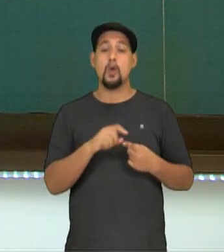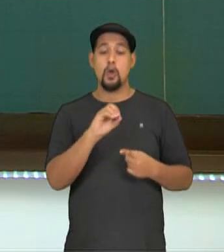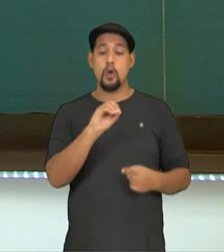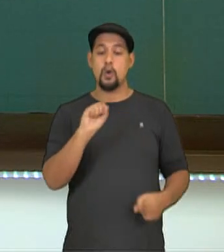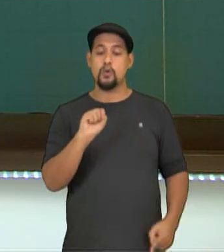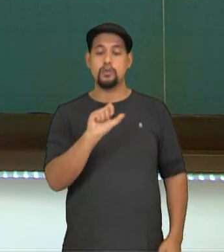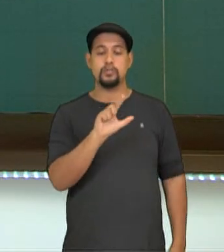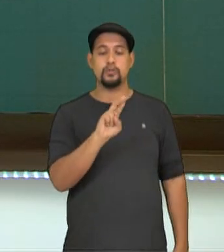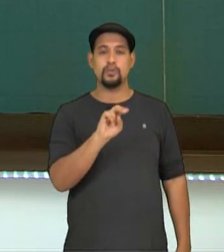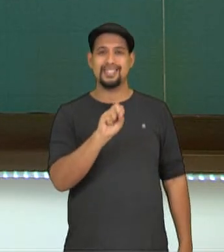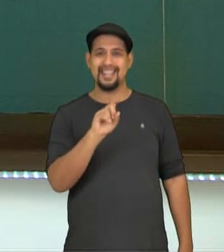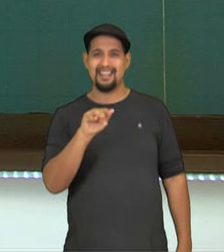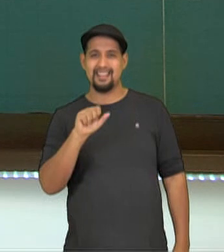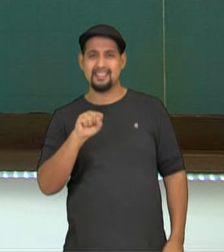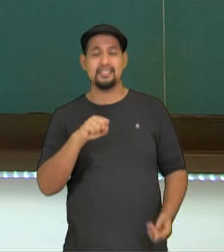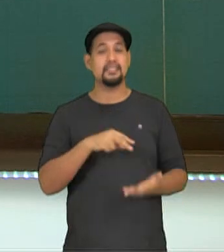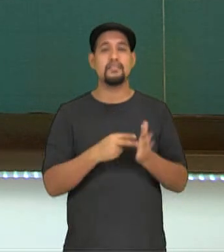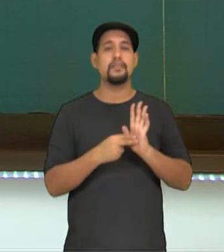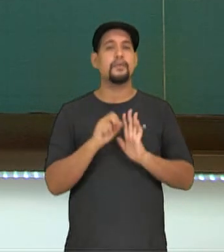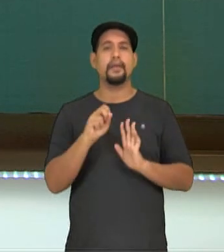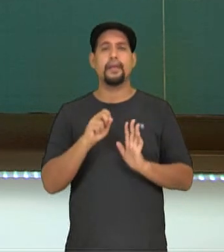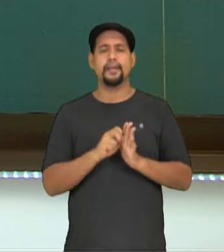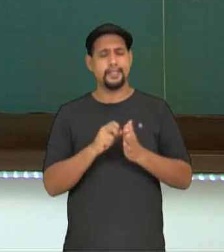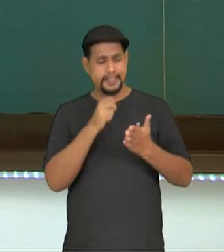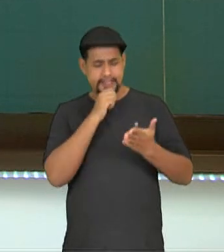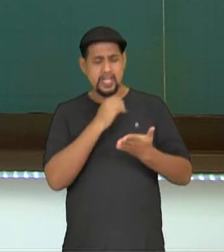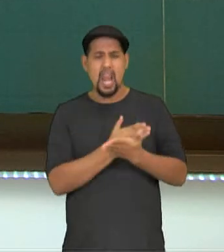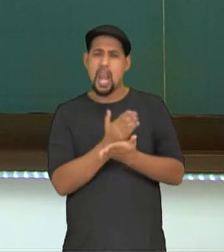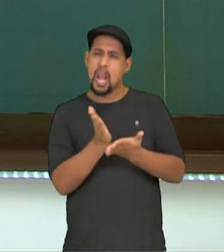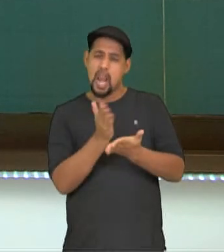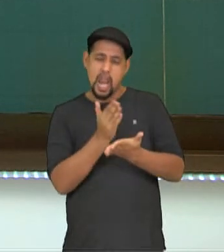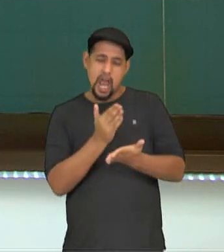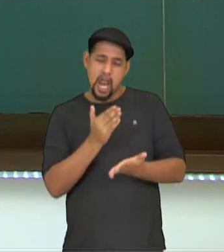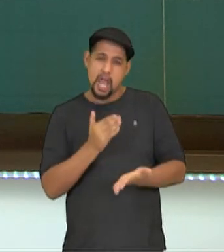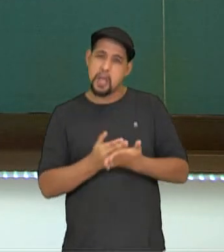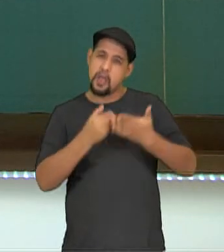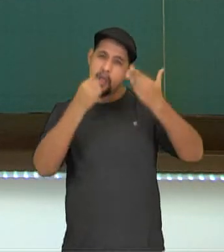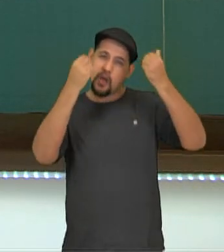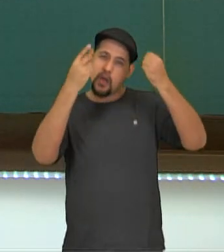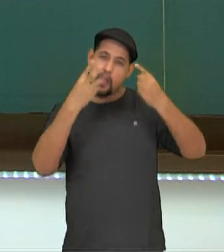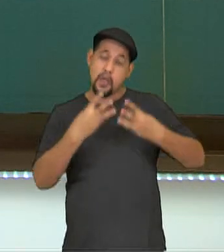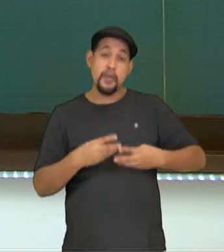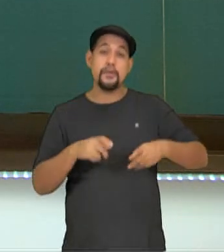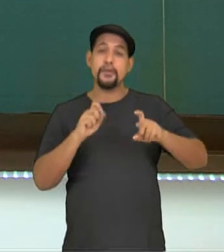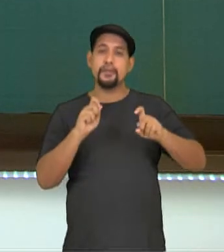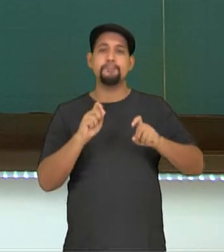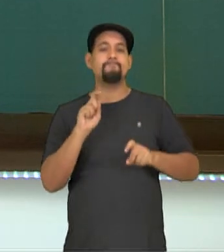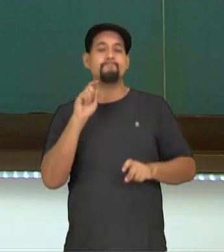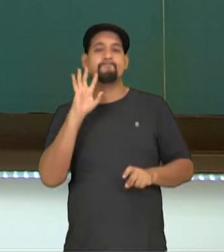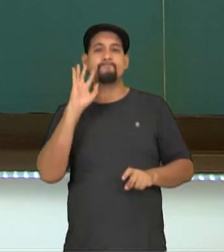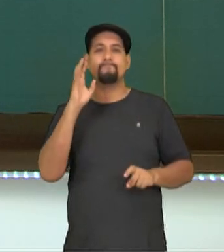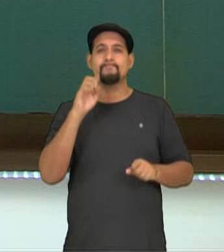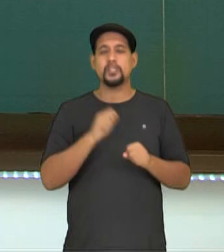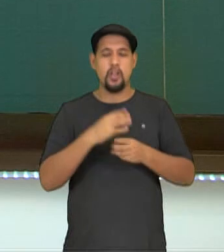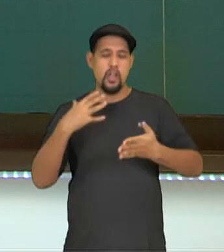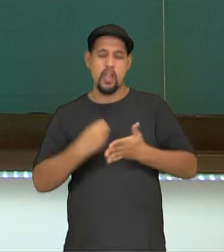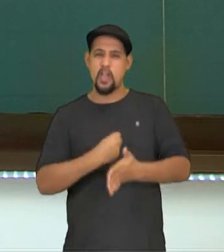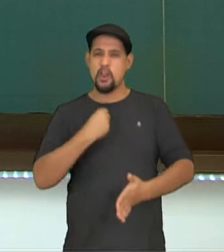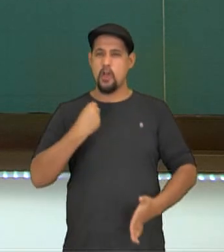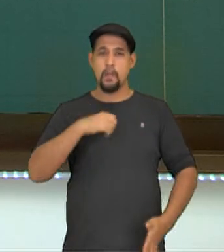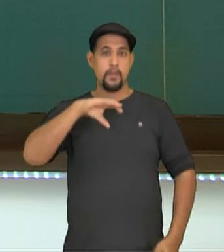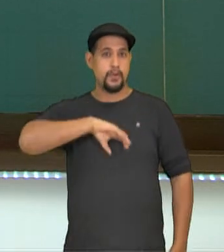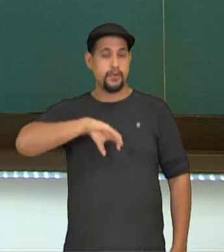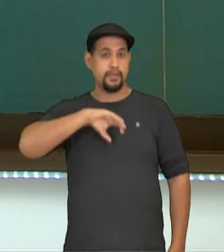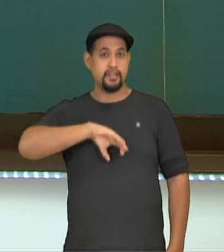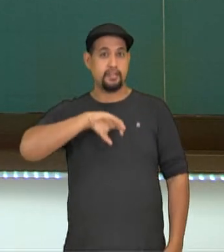Lusíadas é uma epopeia, ou seja, uma grande narrativa que conta os feitos heróicos dos